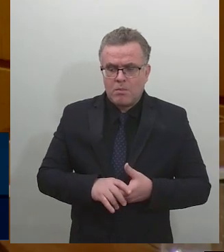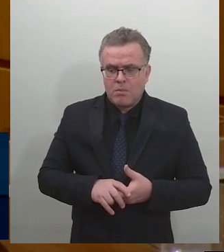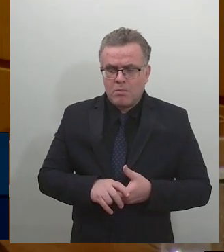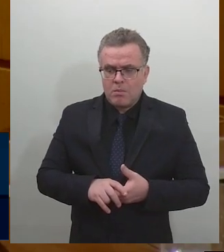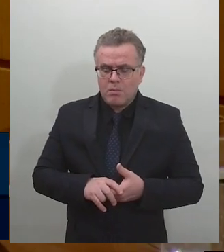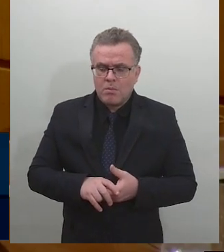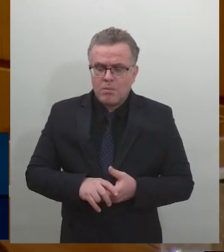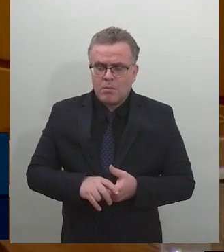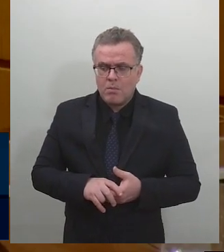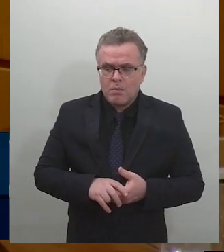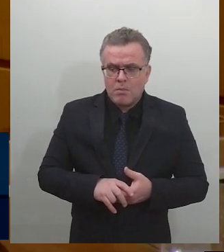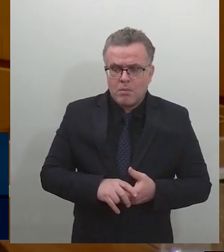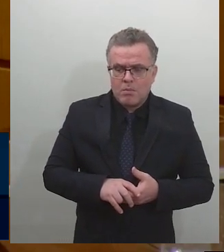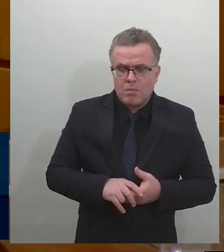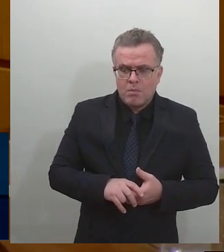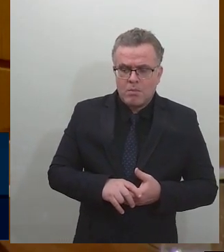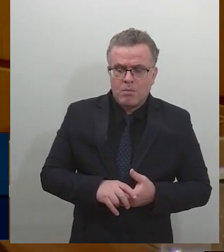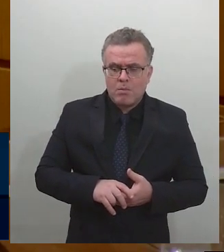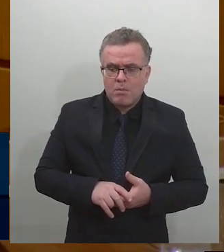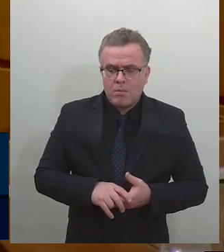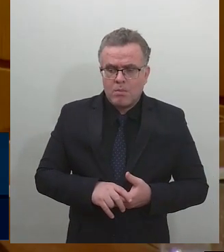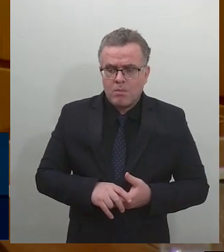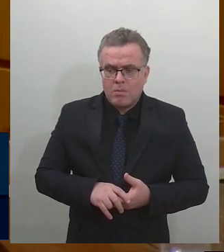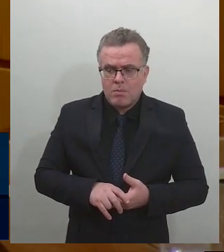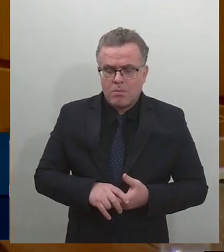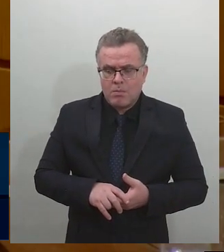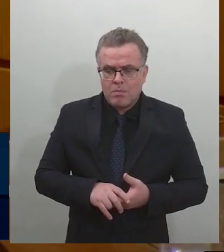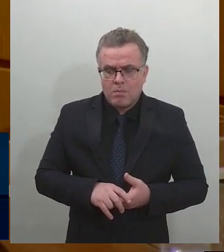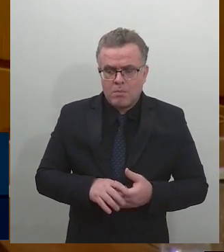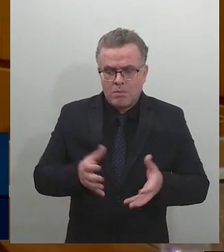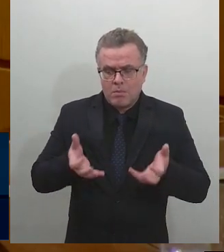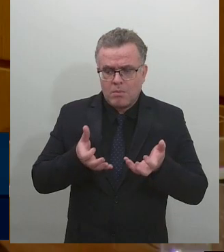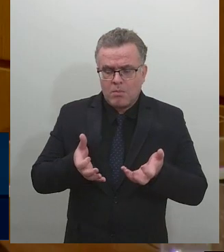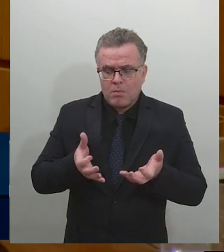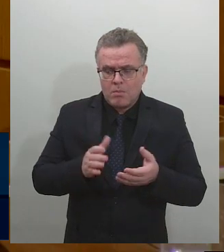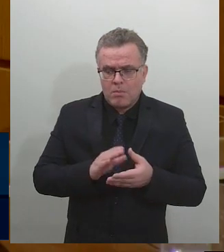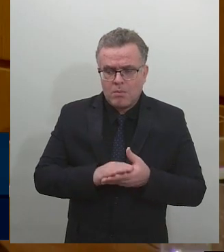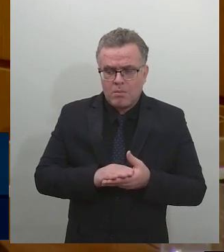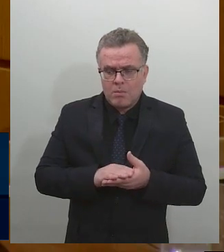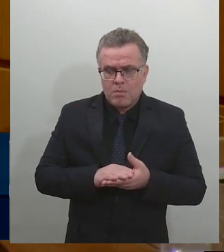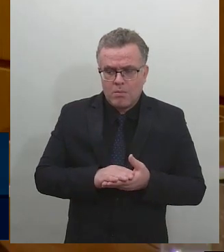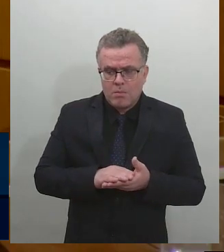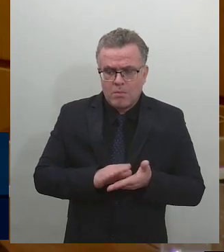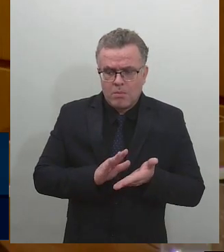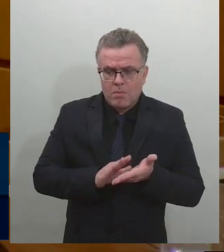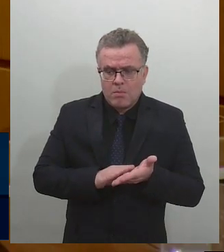quero parabenizar a atuação do deputado federal Agostinho Ribeiro,